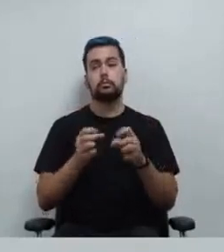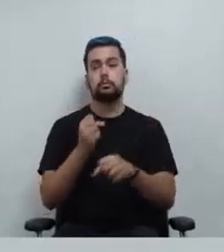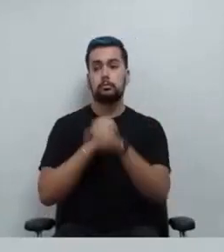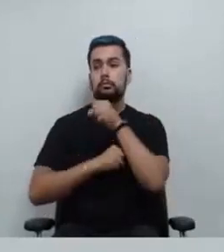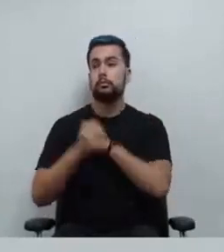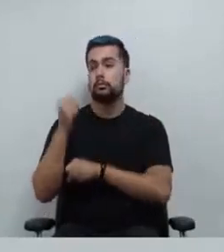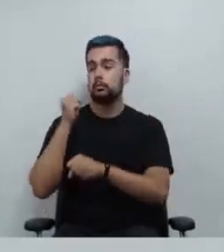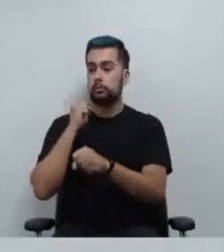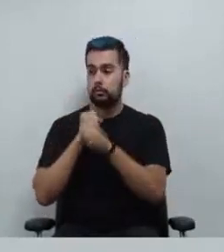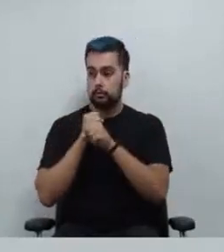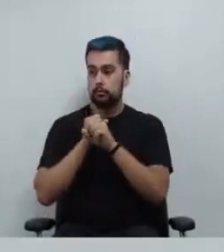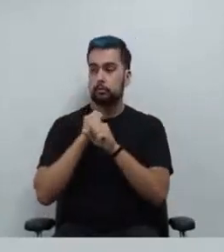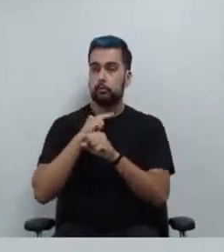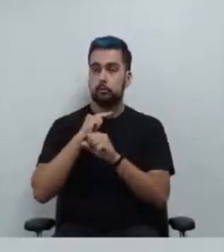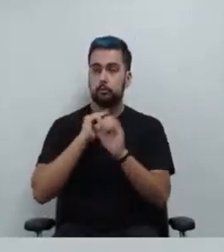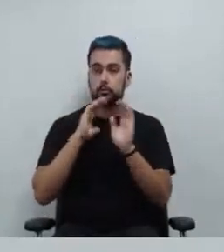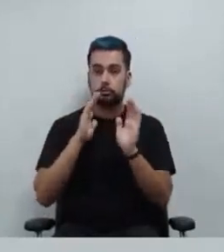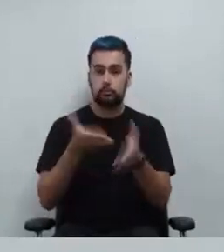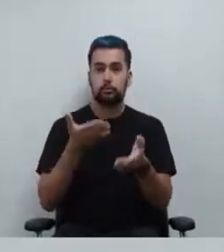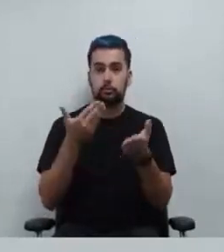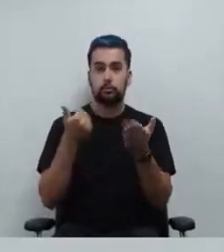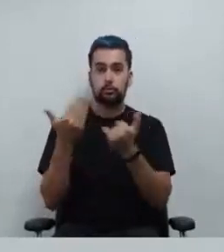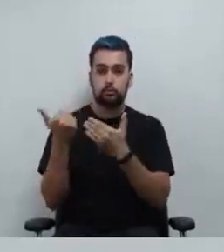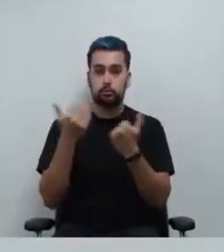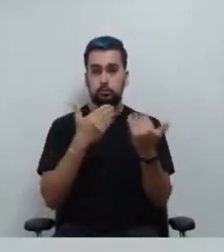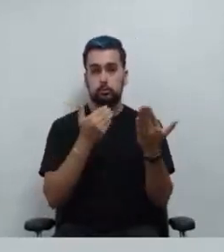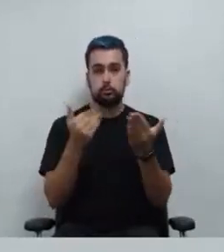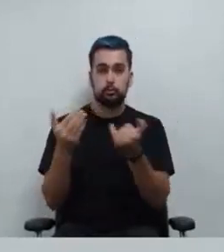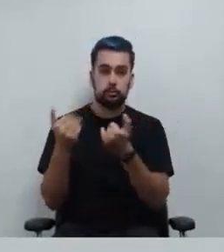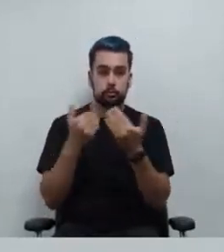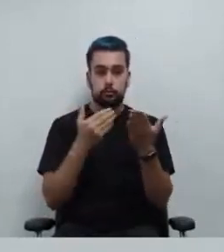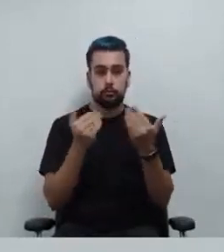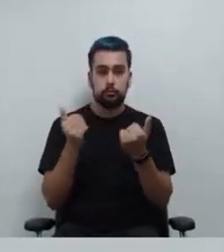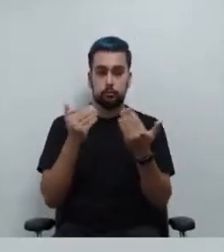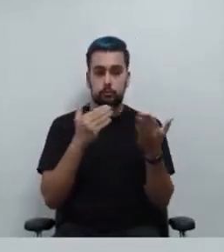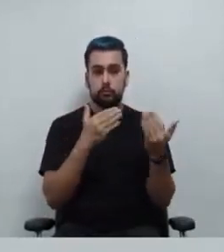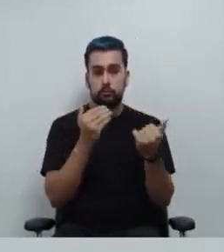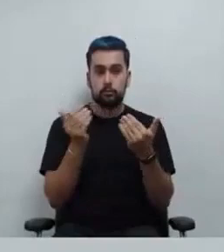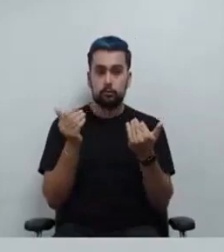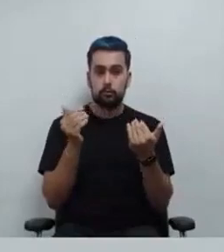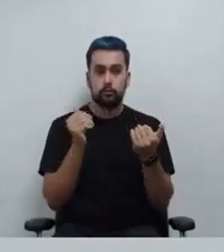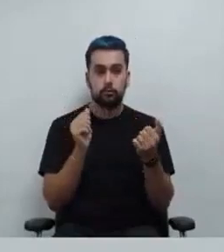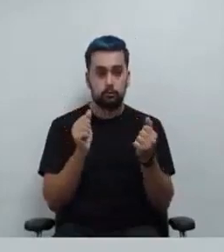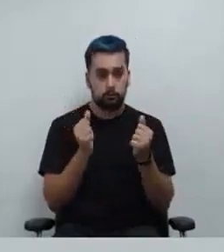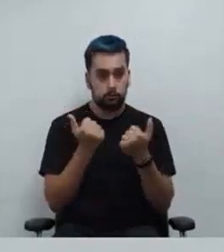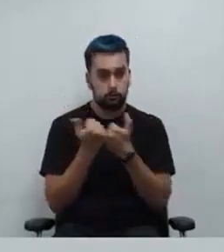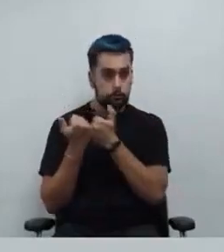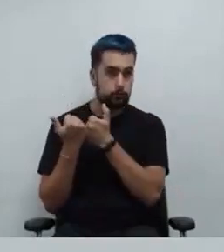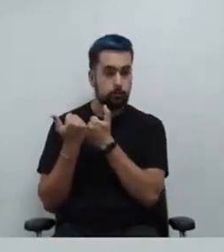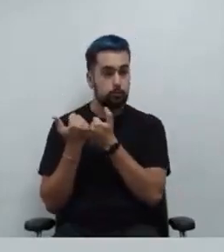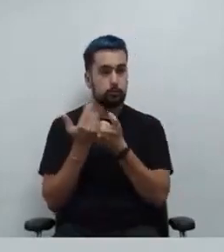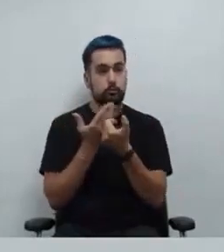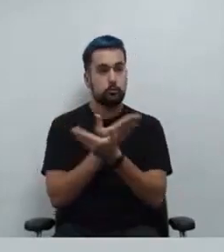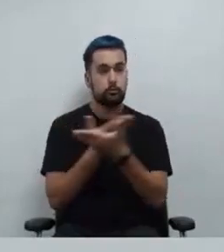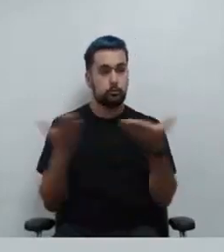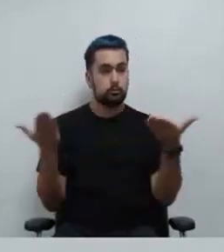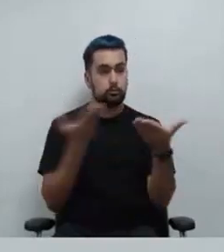passado já tem dialogado e dado suporte aos